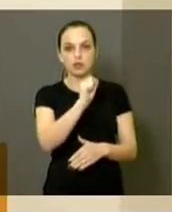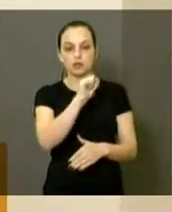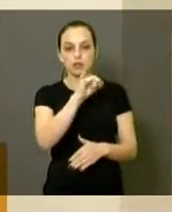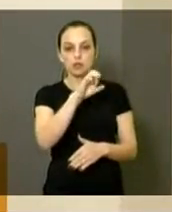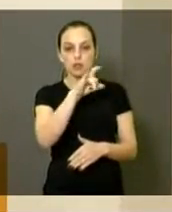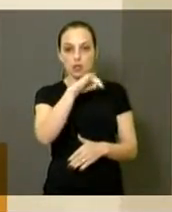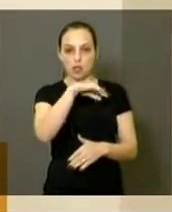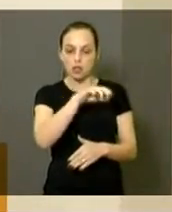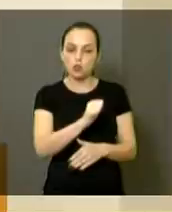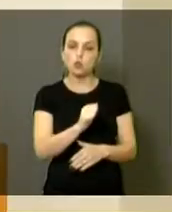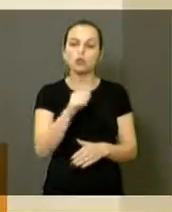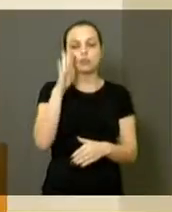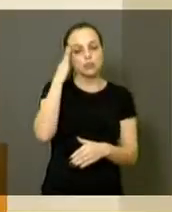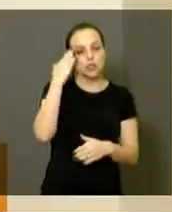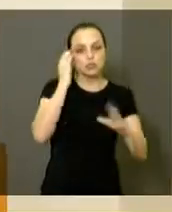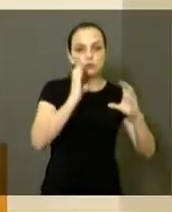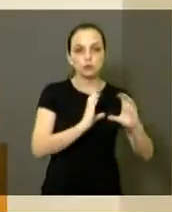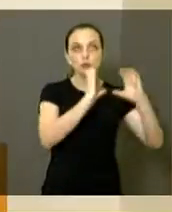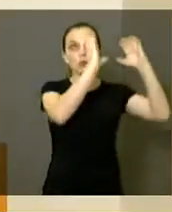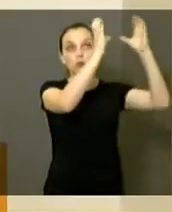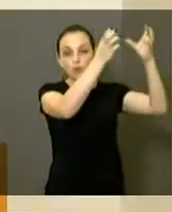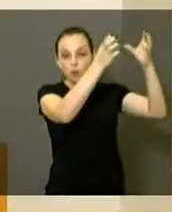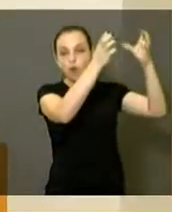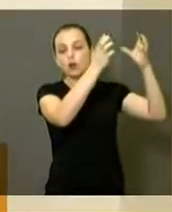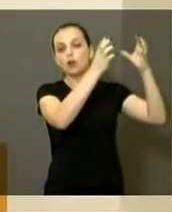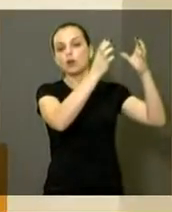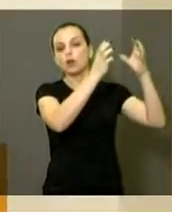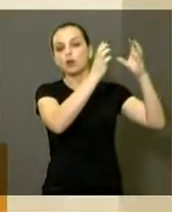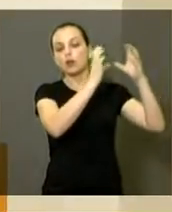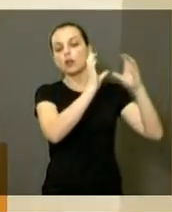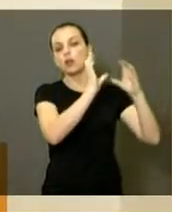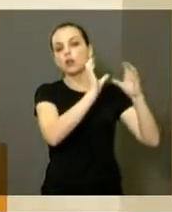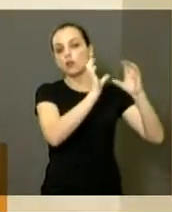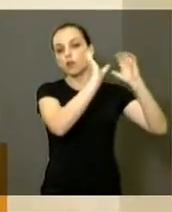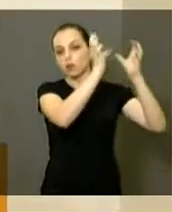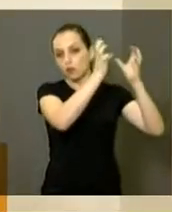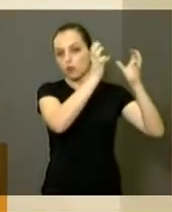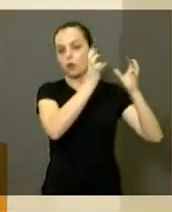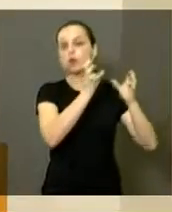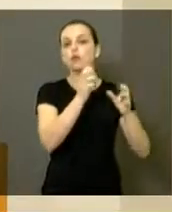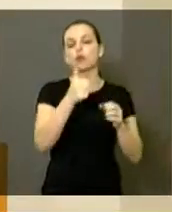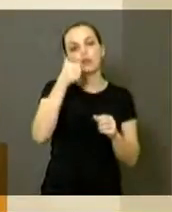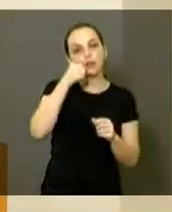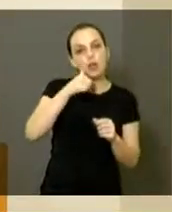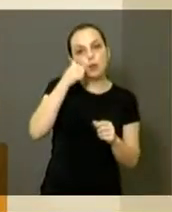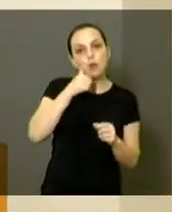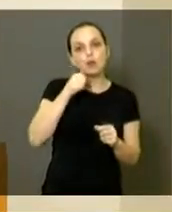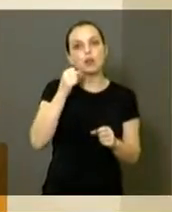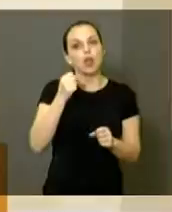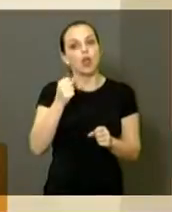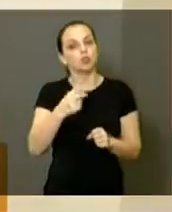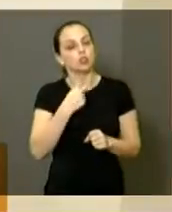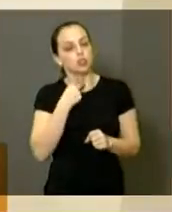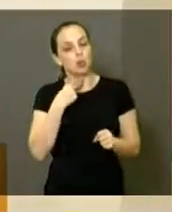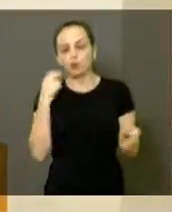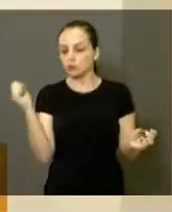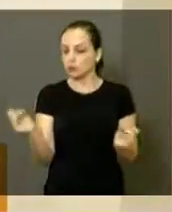não poderia parar nesse momento, uma vez que ele se encontra invicto em primeiro lugar no campeonato na Série